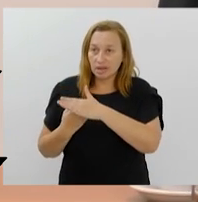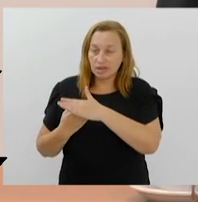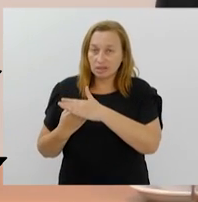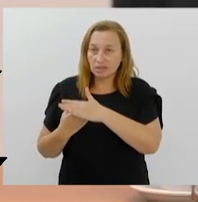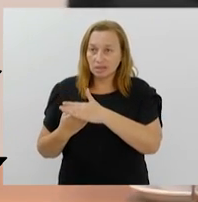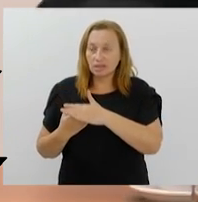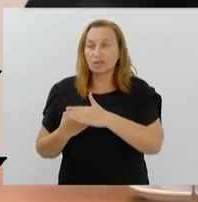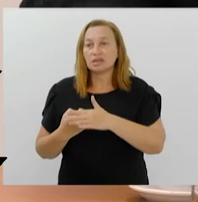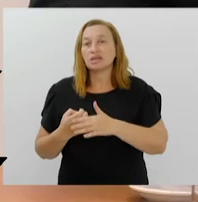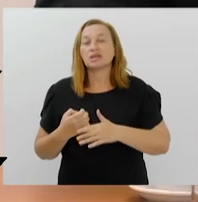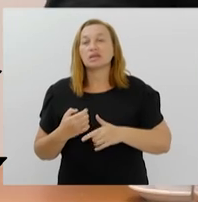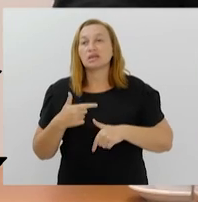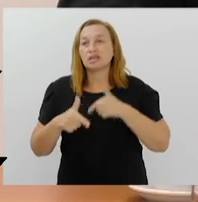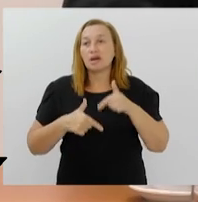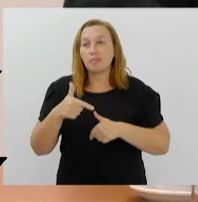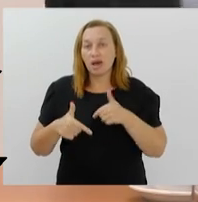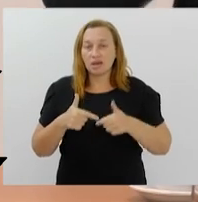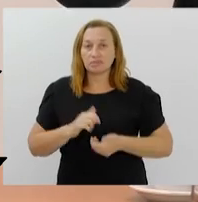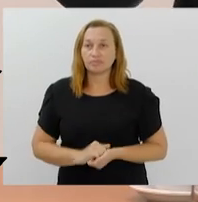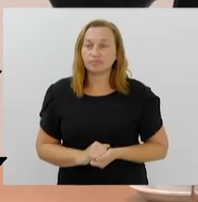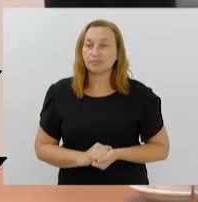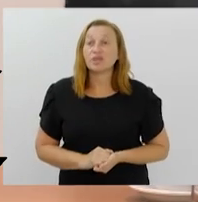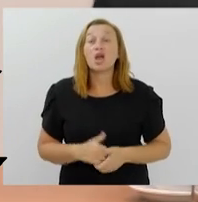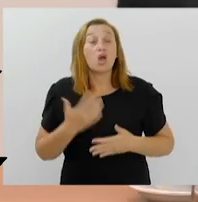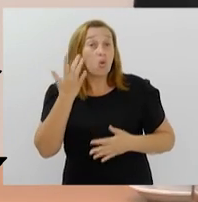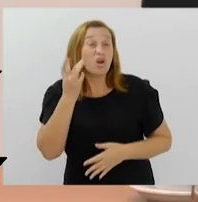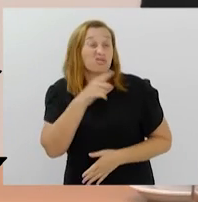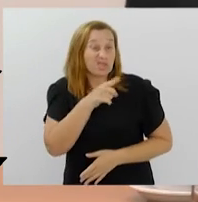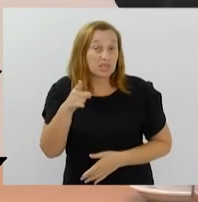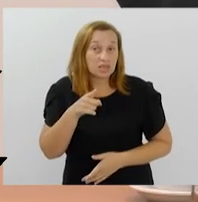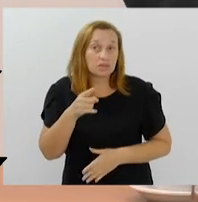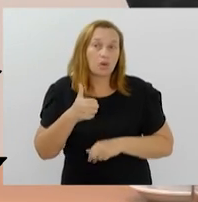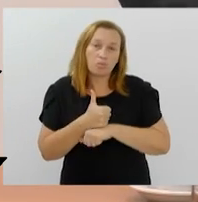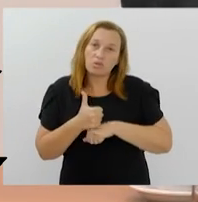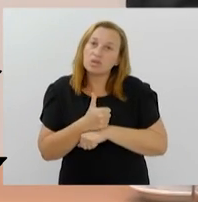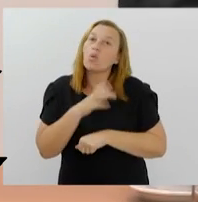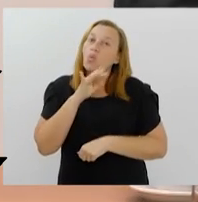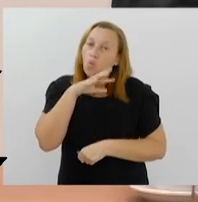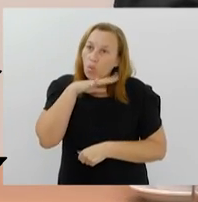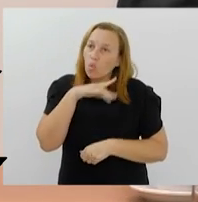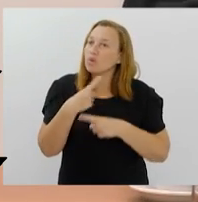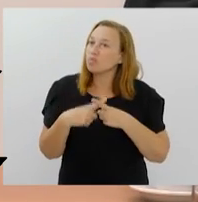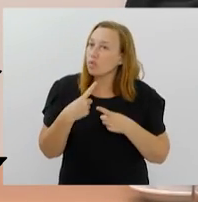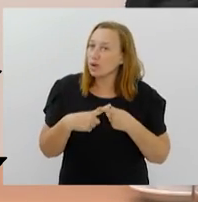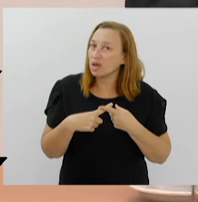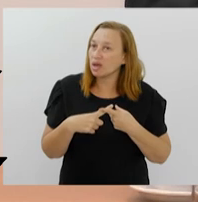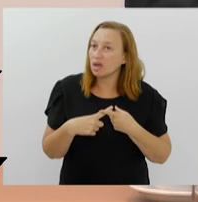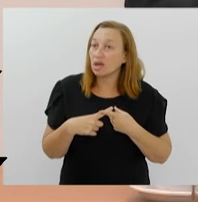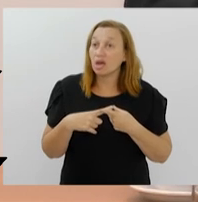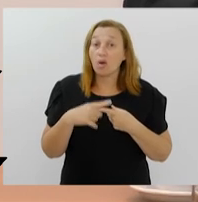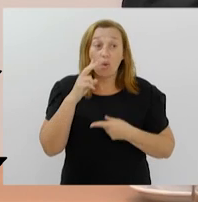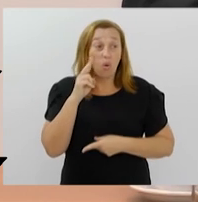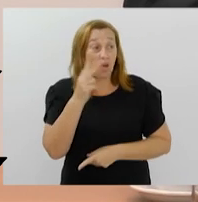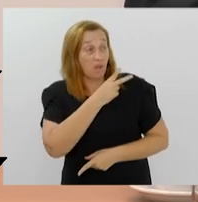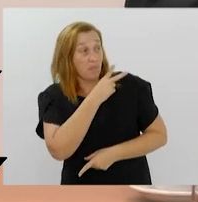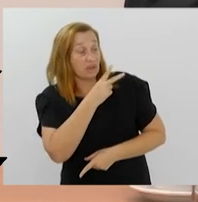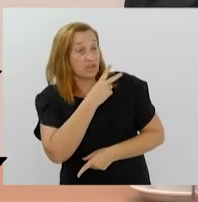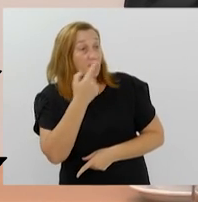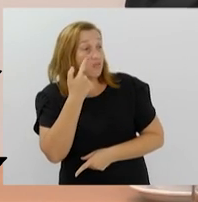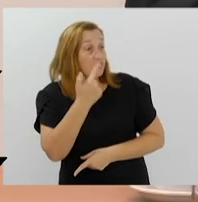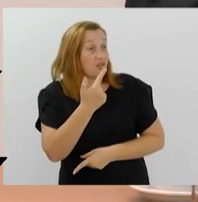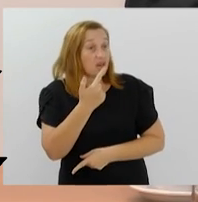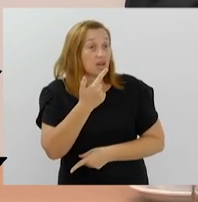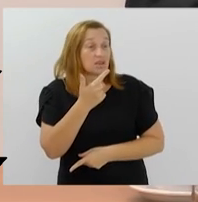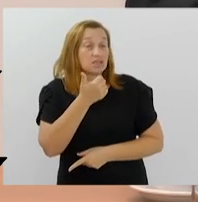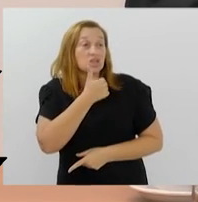aí e e assim eu acho que vocês devem ter uma profissão muito ruim cara que deve ser muito ruim olhar para trás olhar pra cara dessas